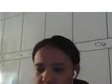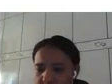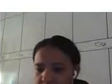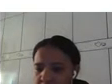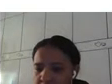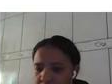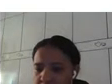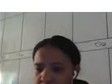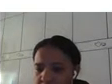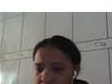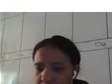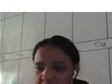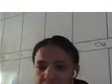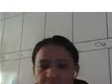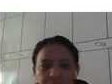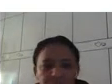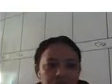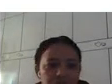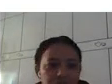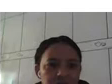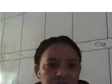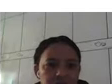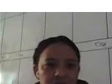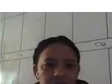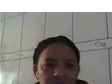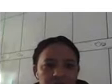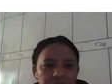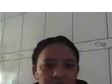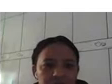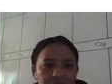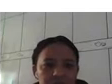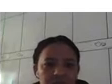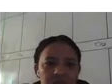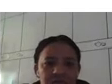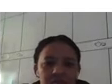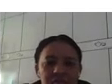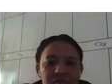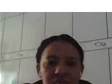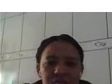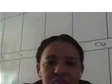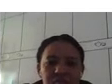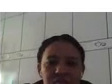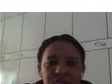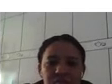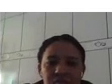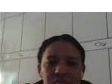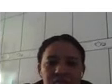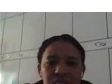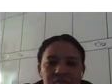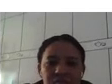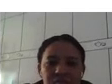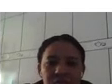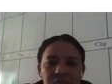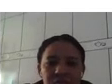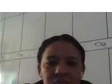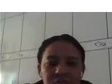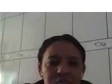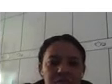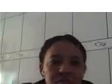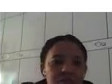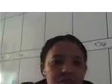Tá passando. Tá, para mim, agora sim. Agora tá passando também. Então, ótimo. Então, peraí, eu vou por aqui, ó. Na verdade, eu já falei esses PPTs